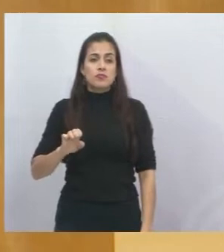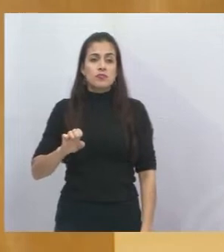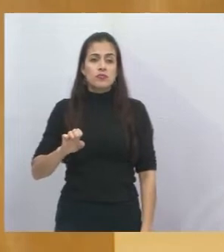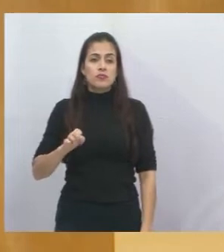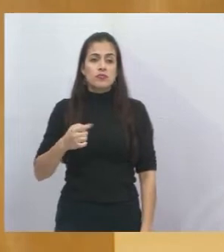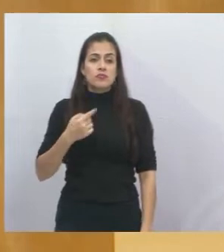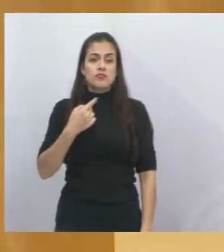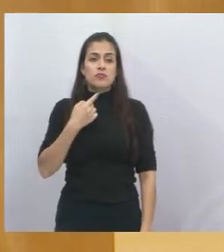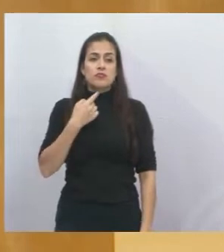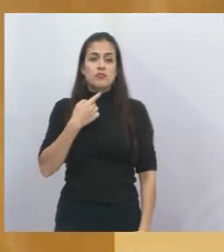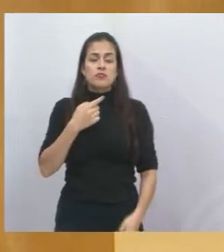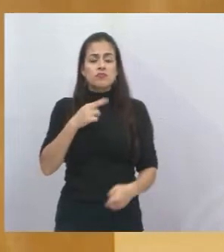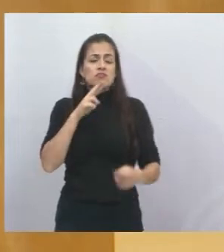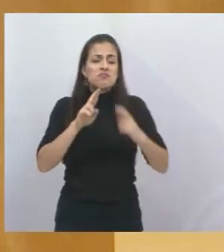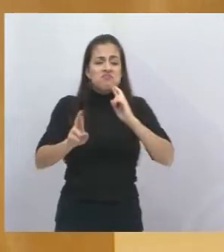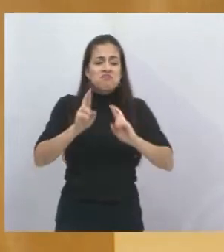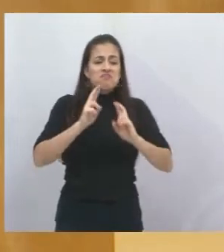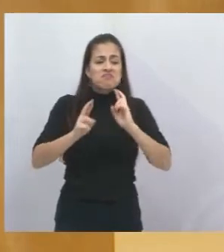desceu